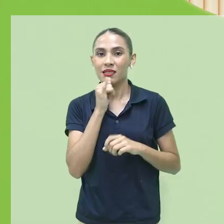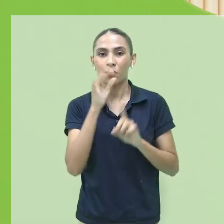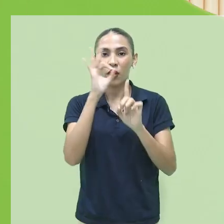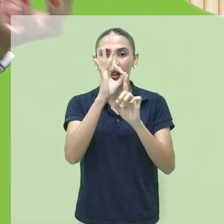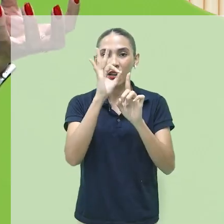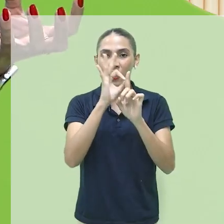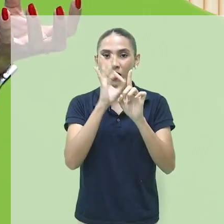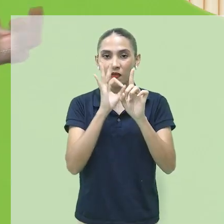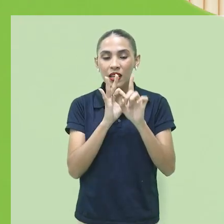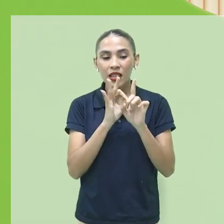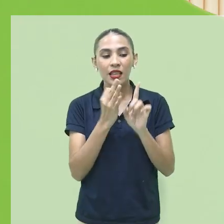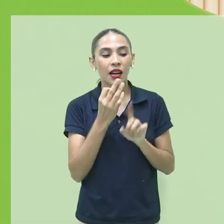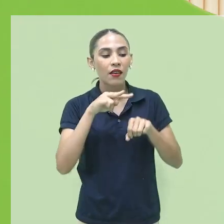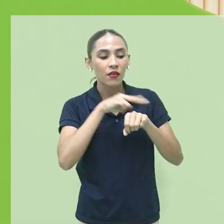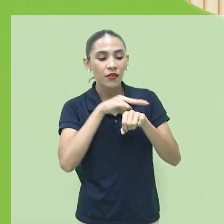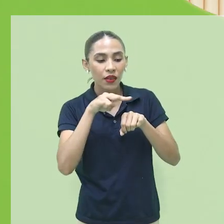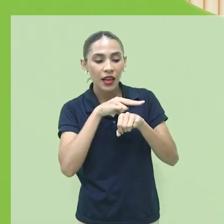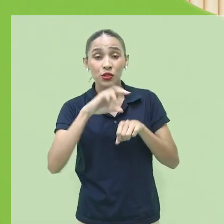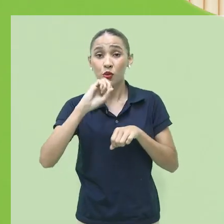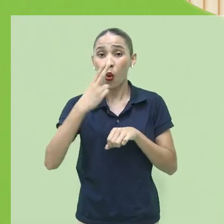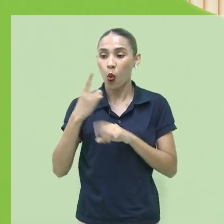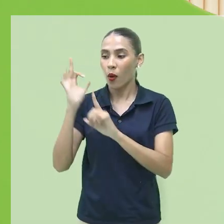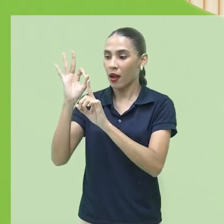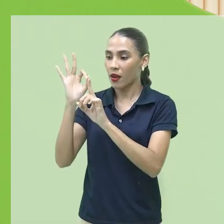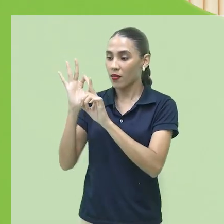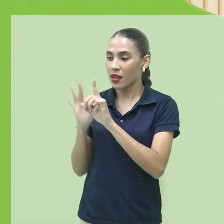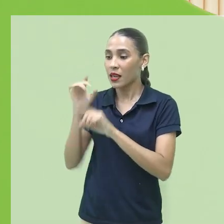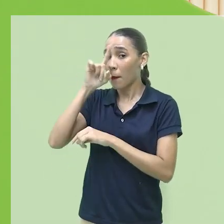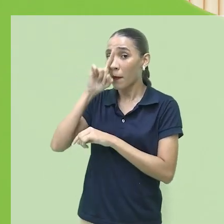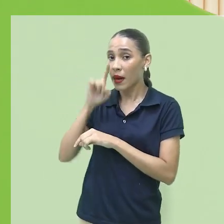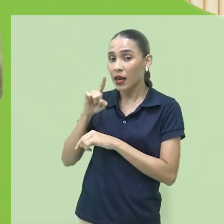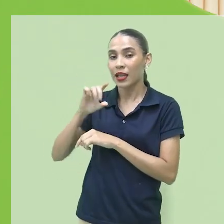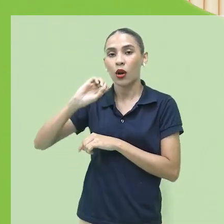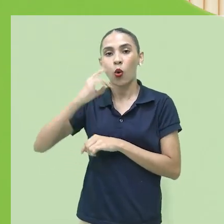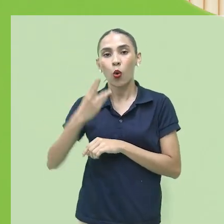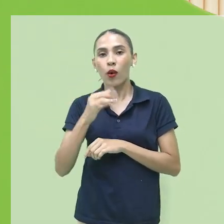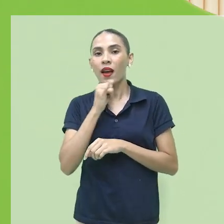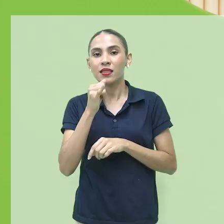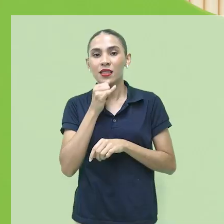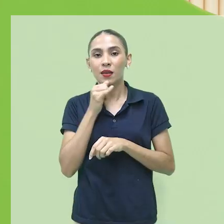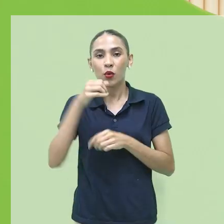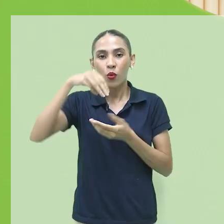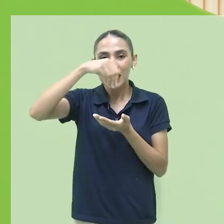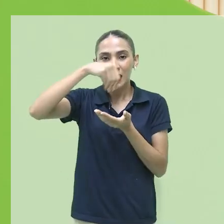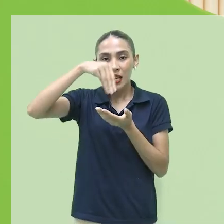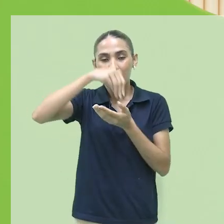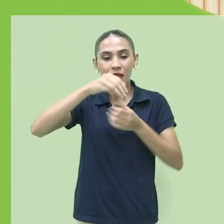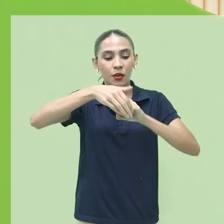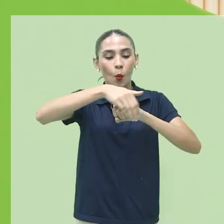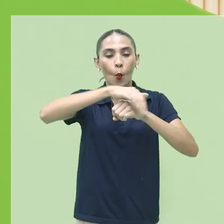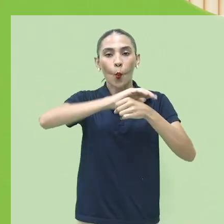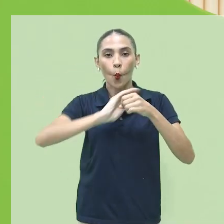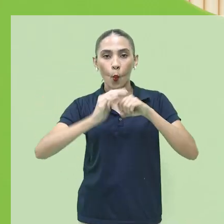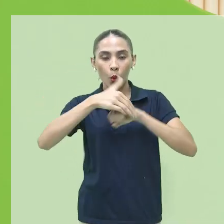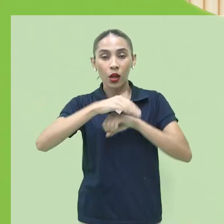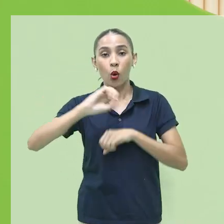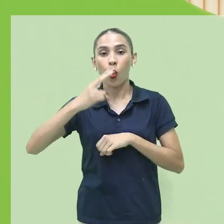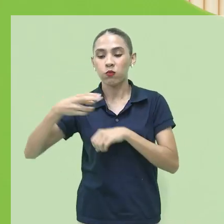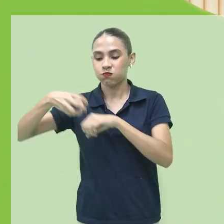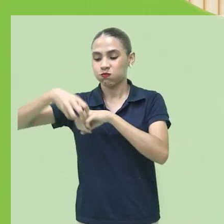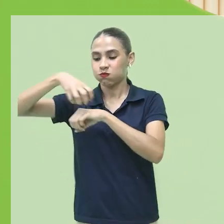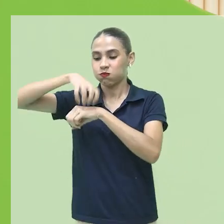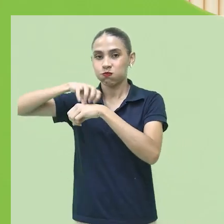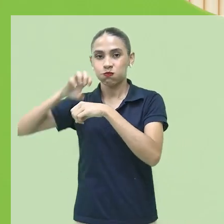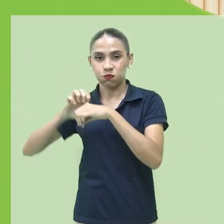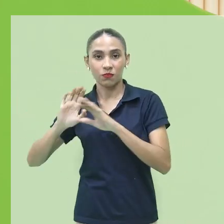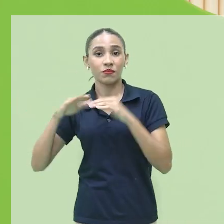Aquela ervilha verde, aquela ervilha amarela, ou então a semente lisa ou rugosa, né? Então, são características